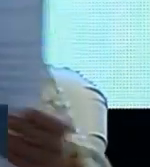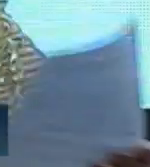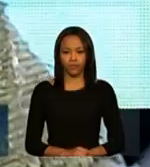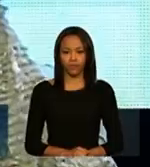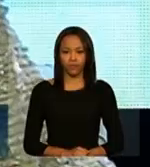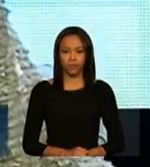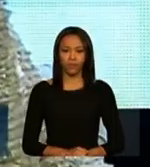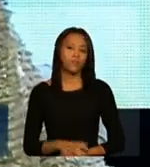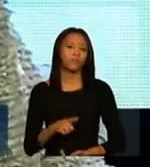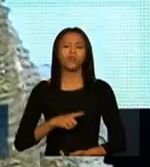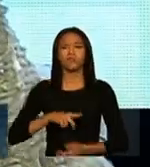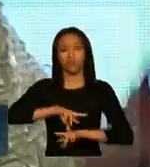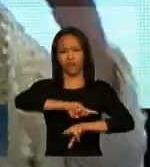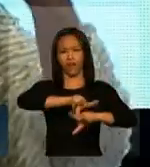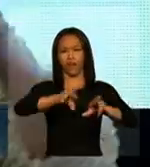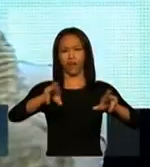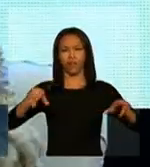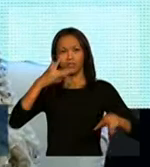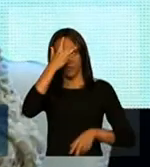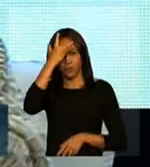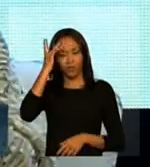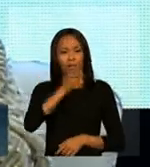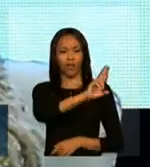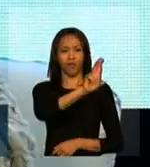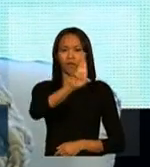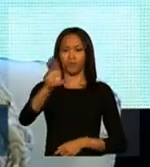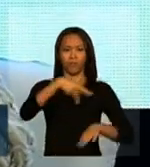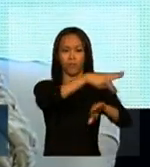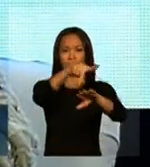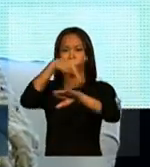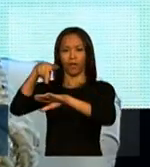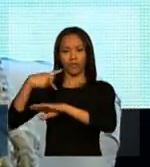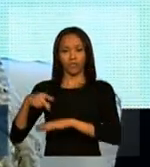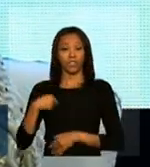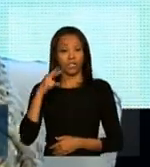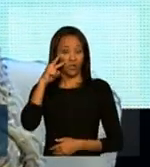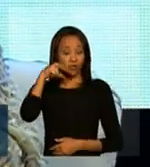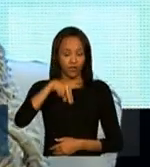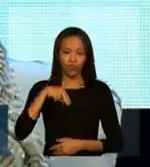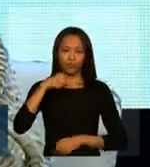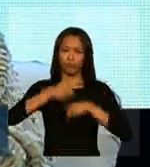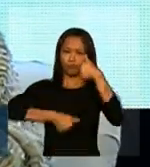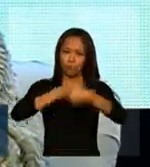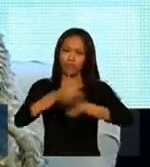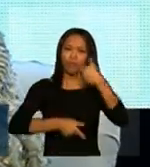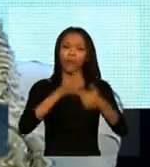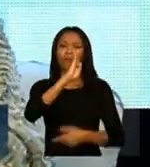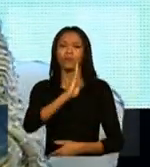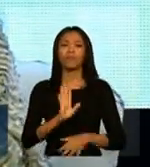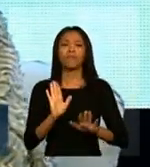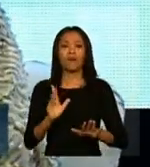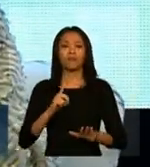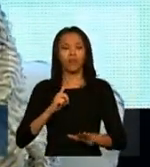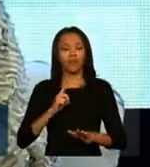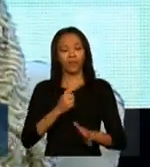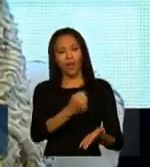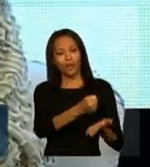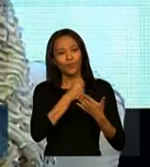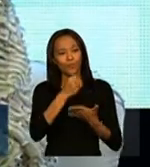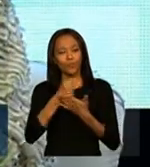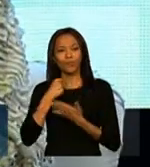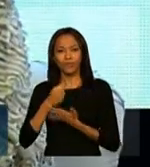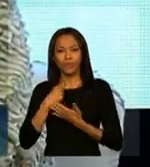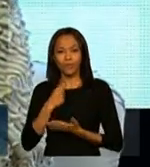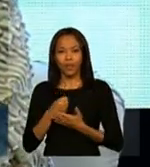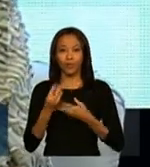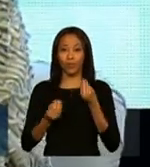Peru, que não só tem se inspirado na agenda do Brasil, mas também nos ajudado ao construir programas de